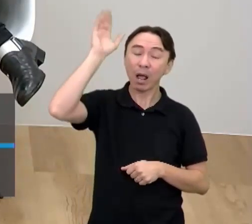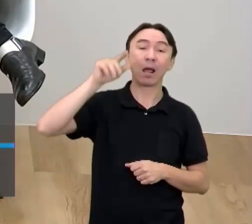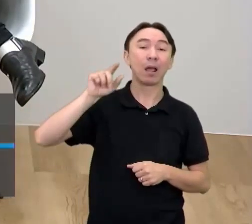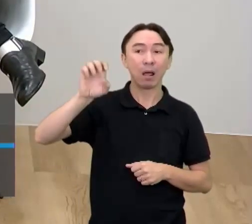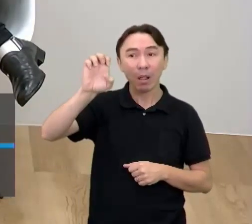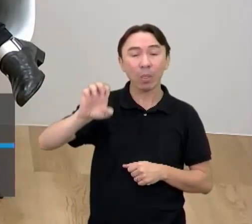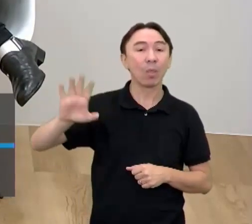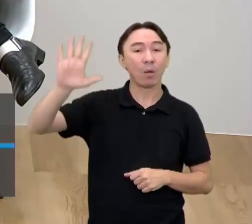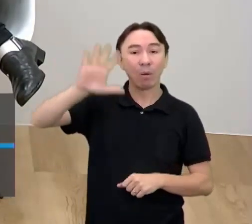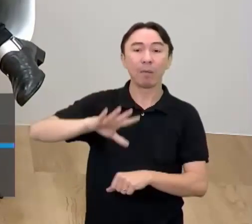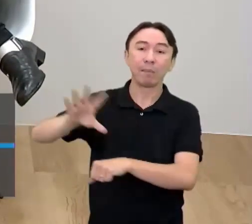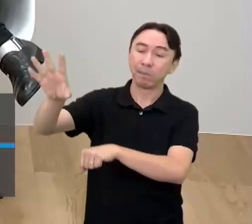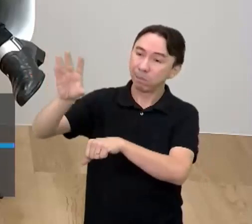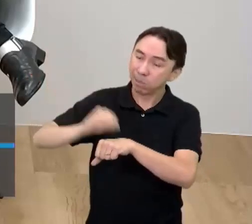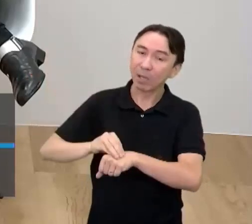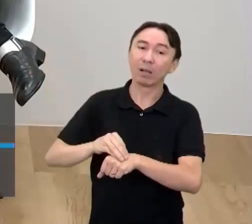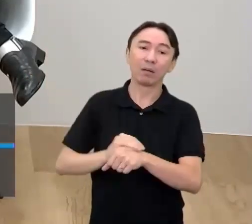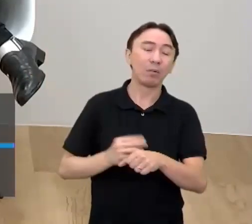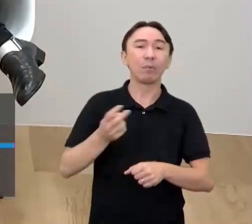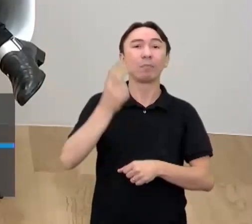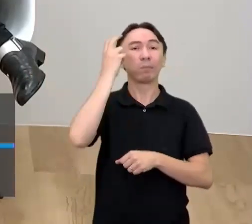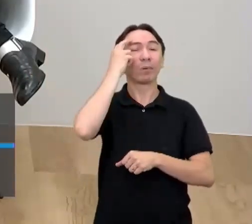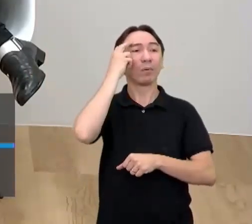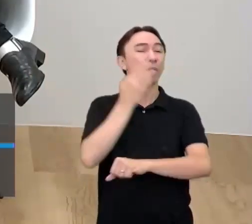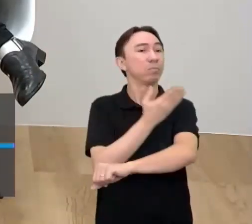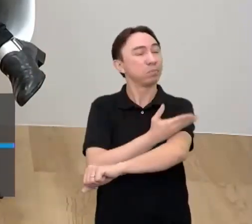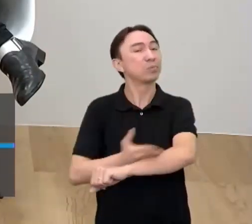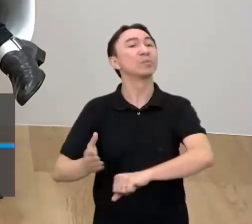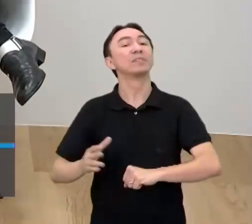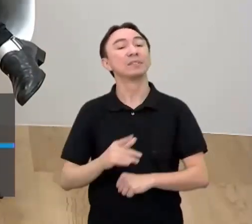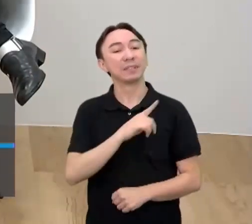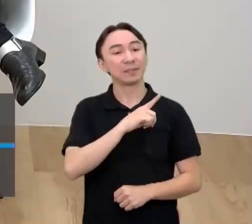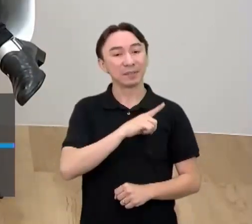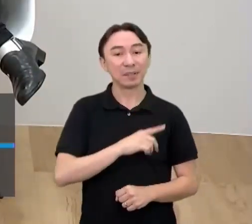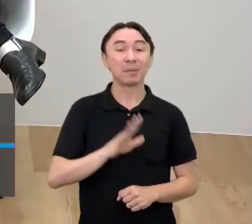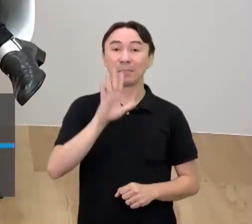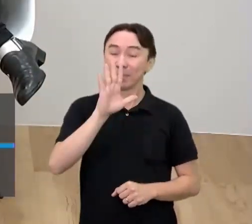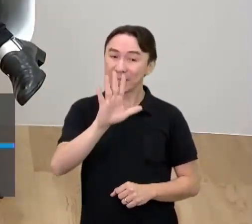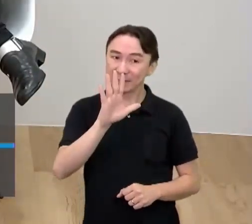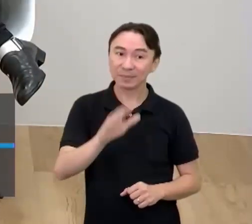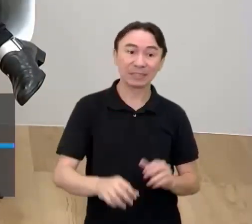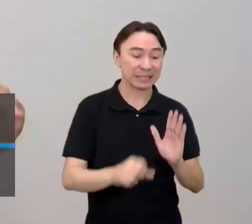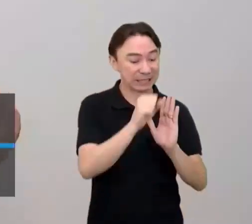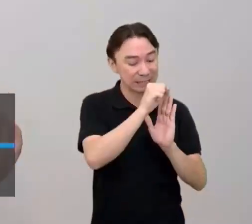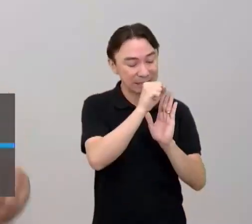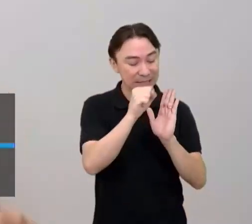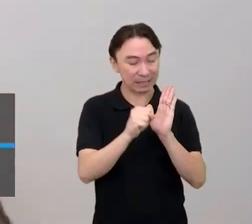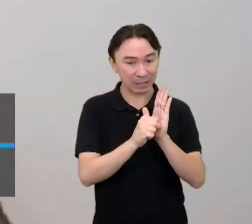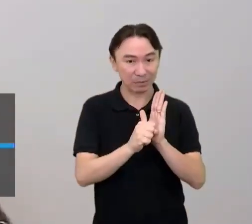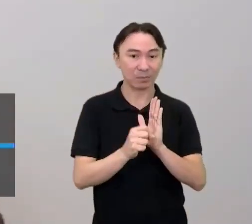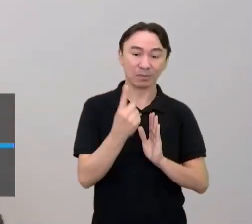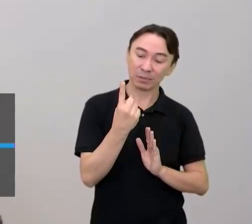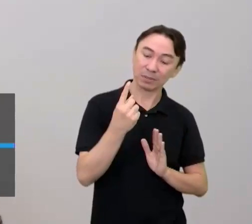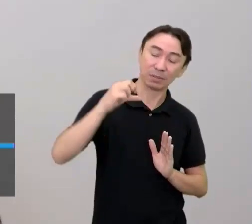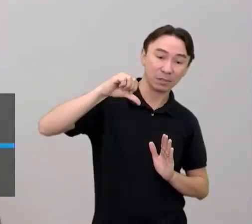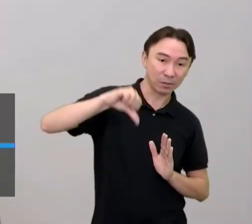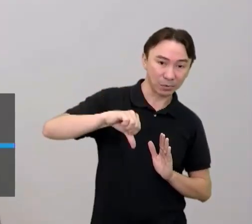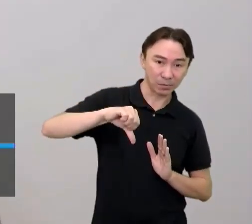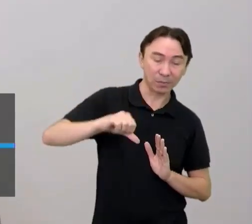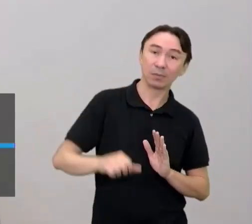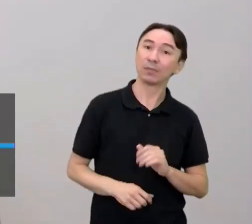hábitos culturais europeus. Sim. Mas acontece uma coisa interessante no século XIX. Sim. No século XIX,